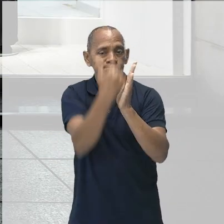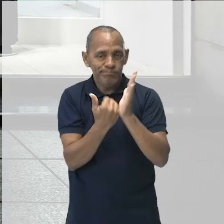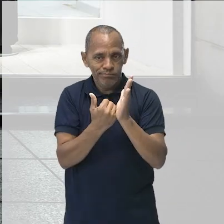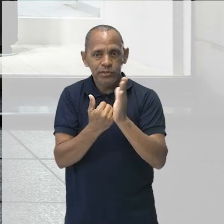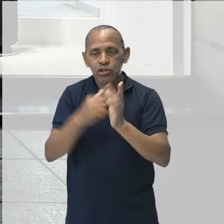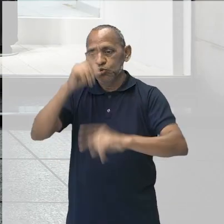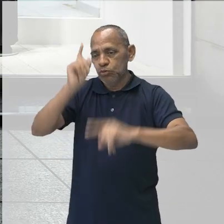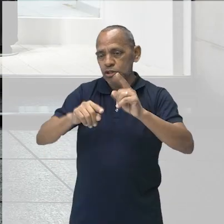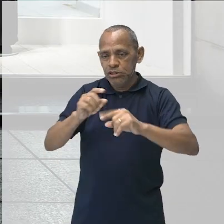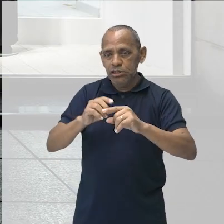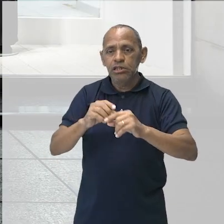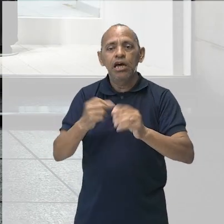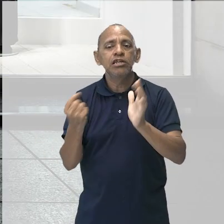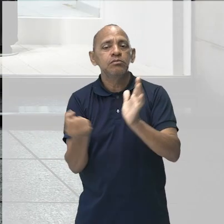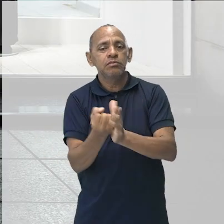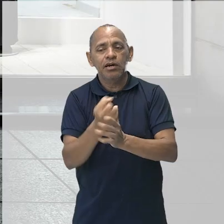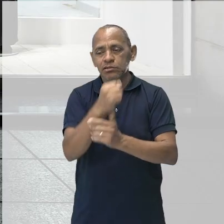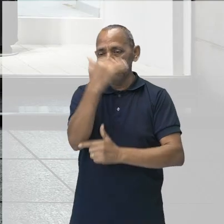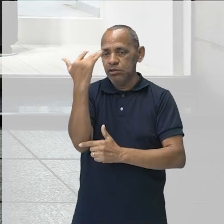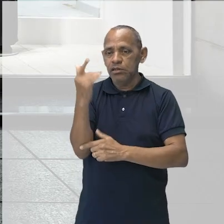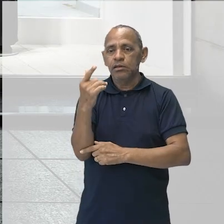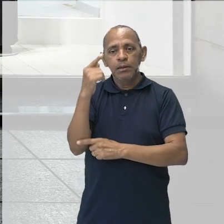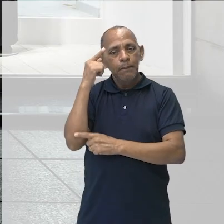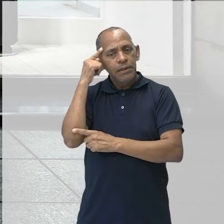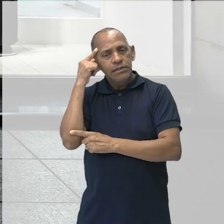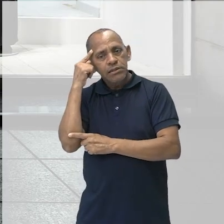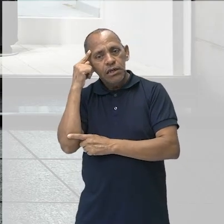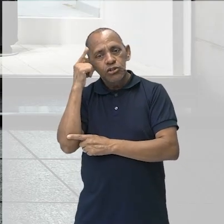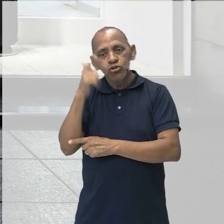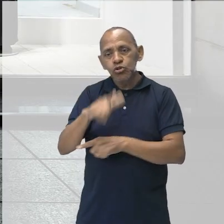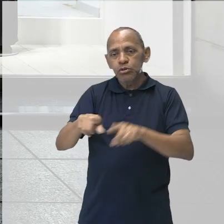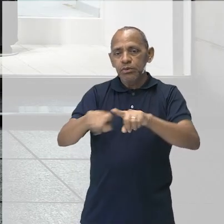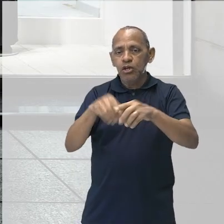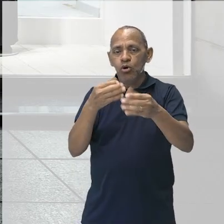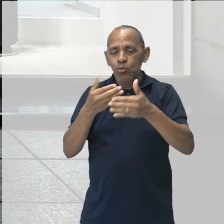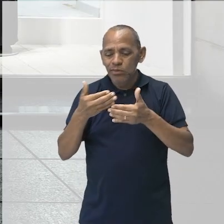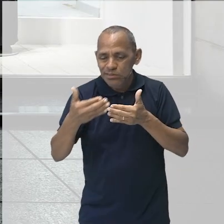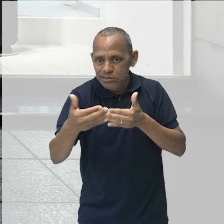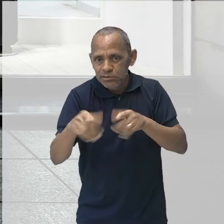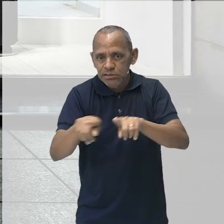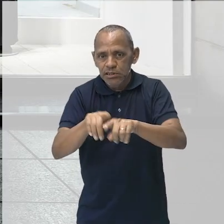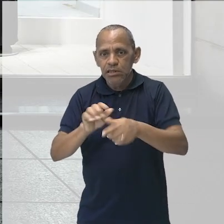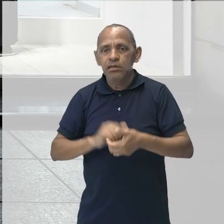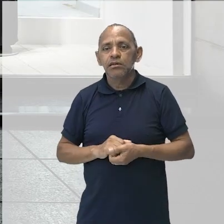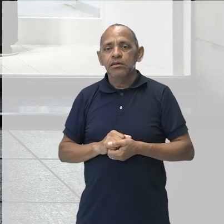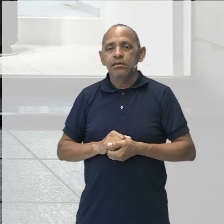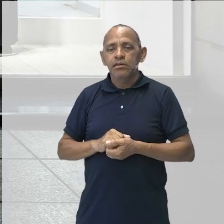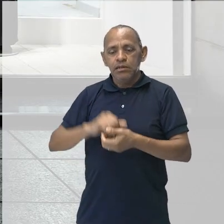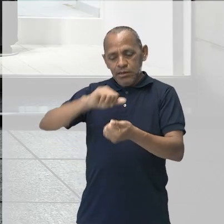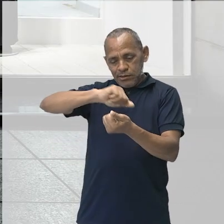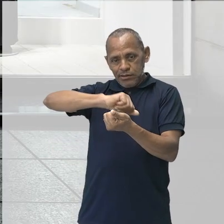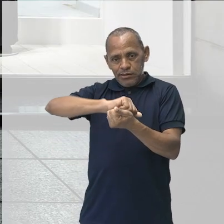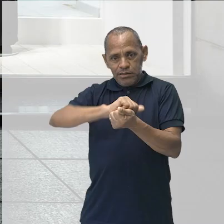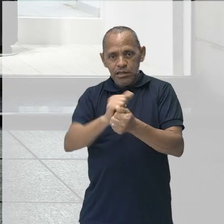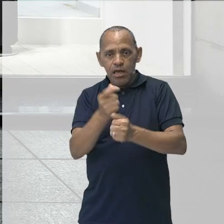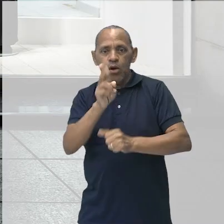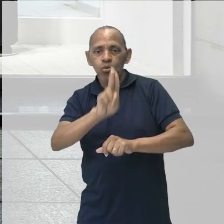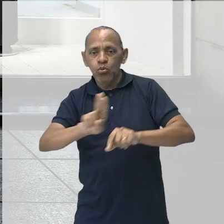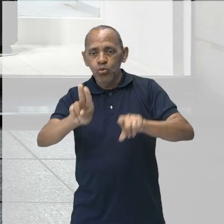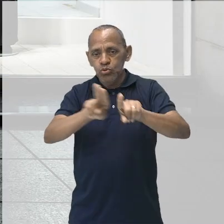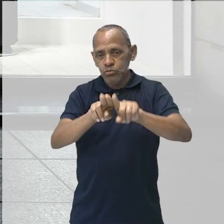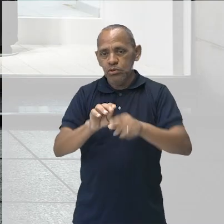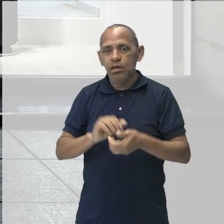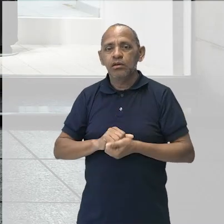menos resíduos e menos impacto ambiental. Ao repensar, começamos a adotar atitudes mais conscientes